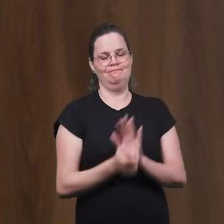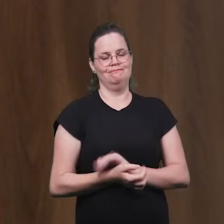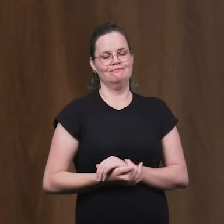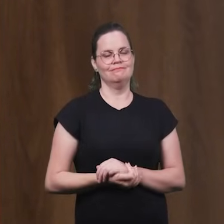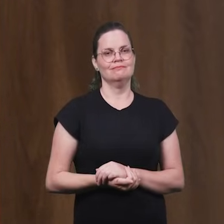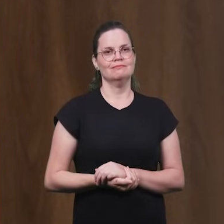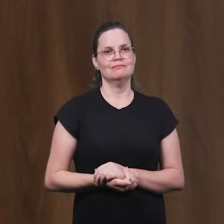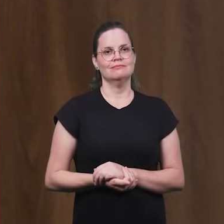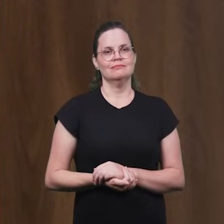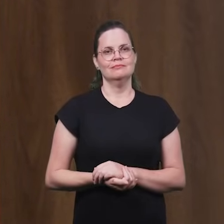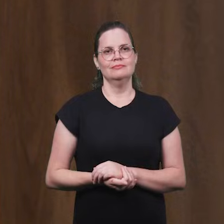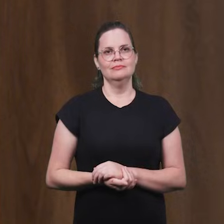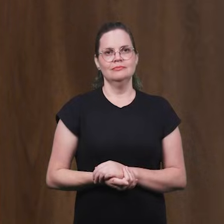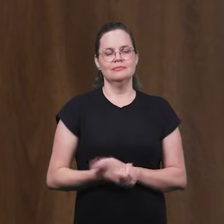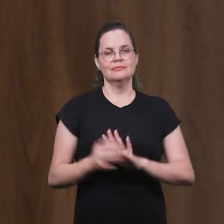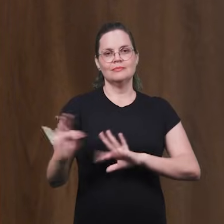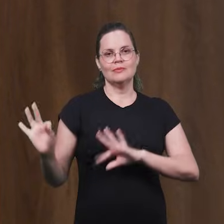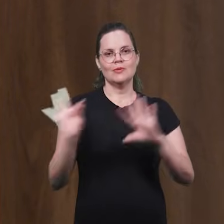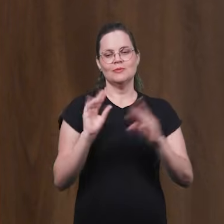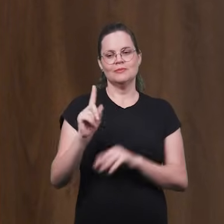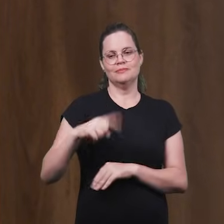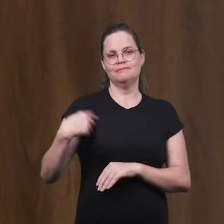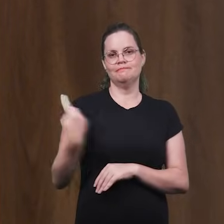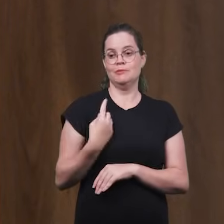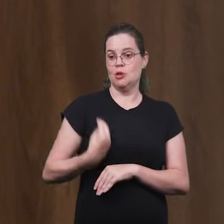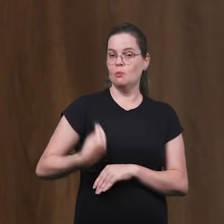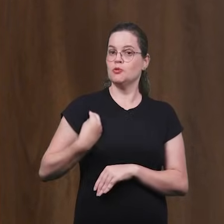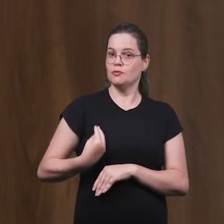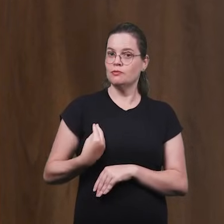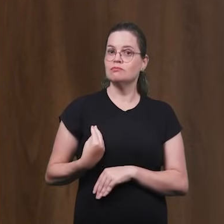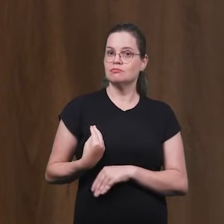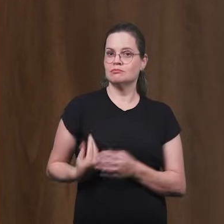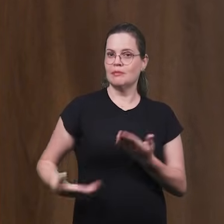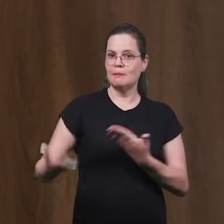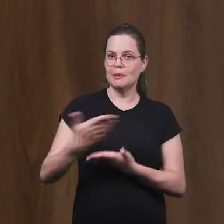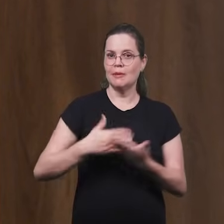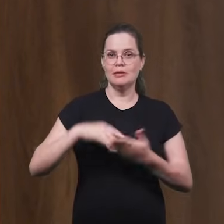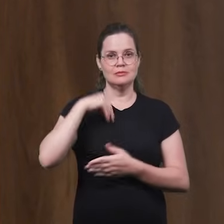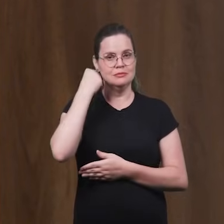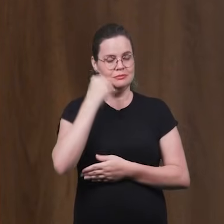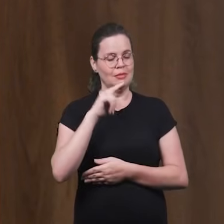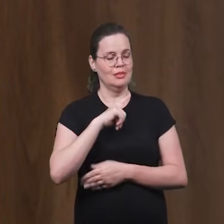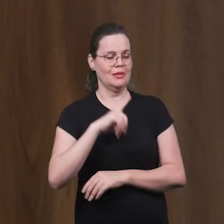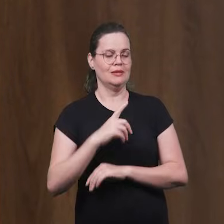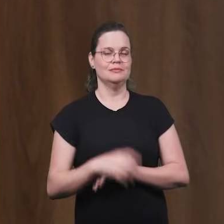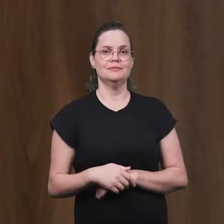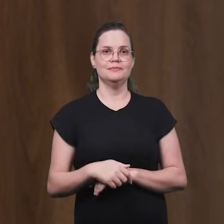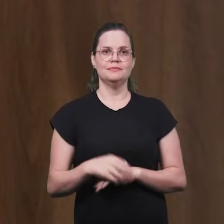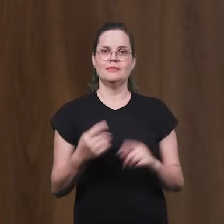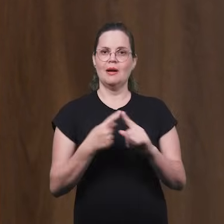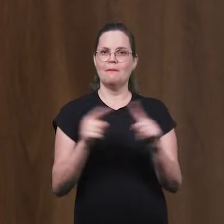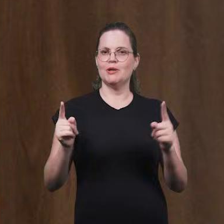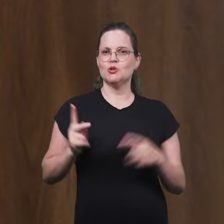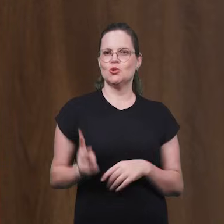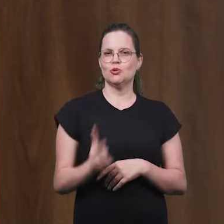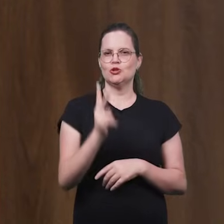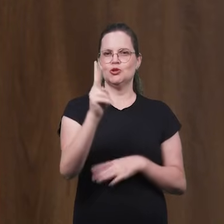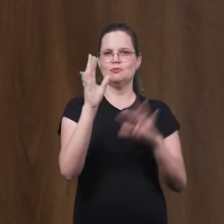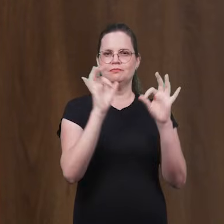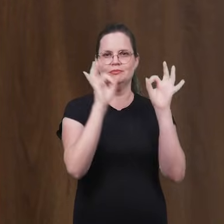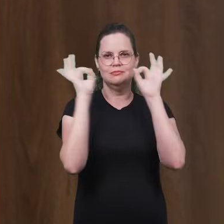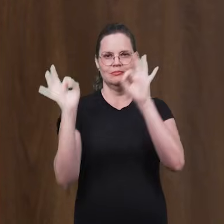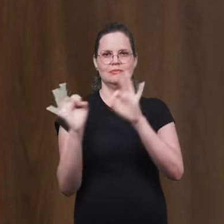sobre inteligência artificial. Como todos nós estamos envolvidos sobre este assunto. Mas permaneça